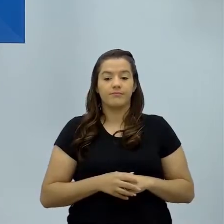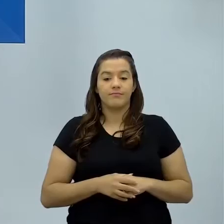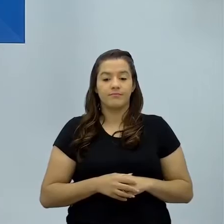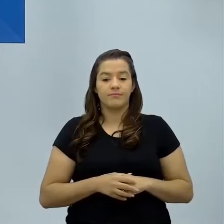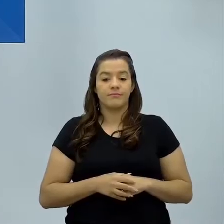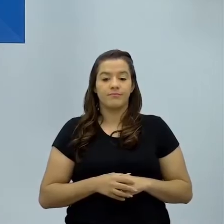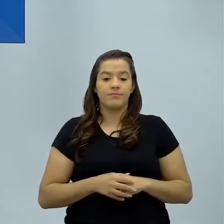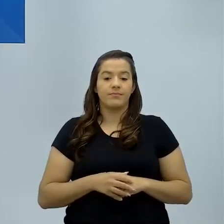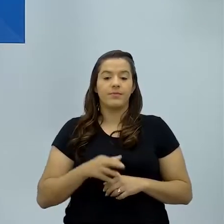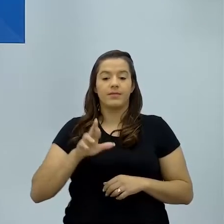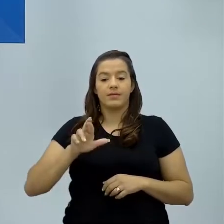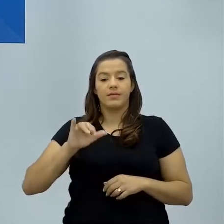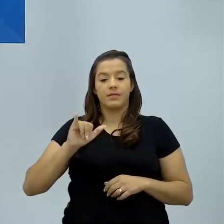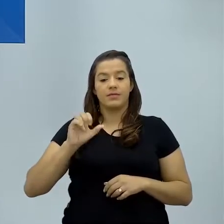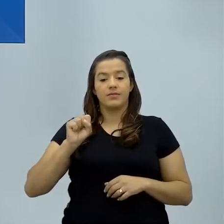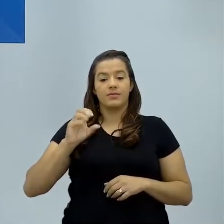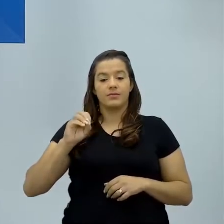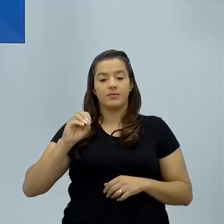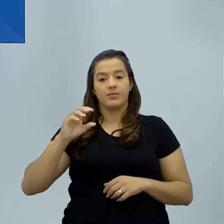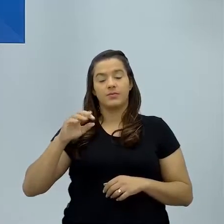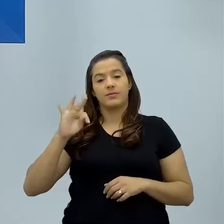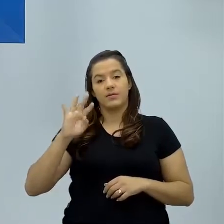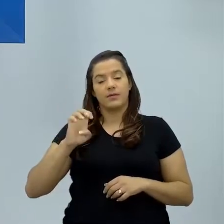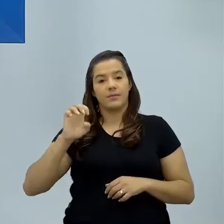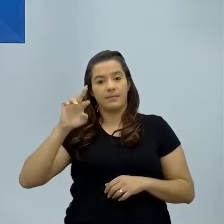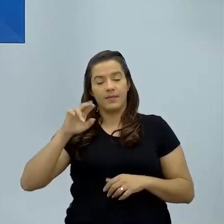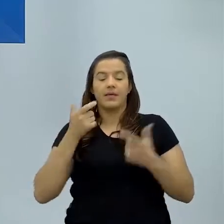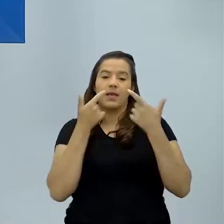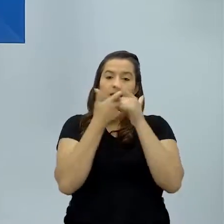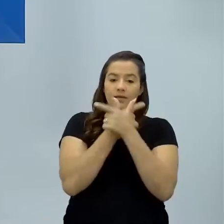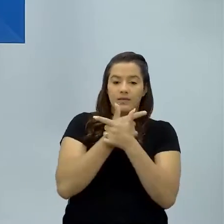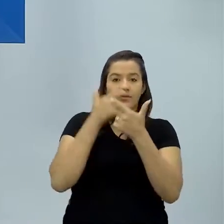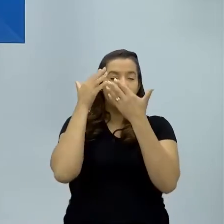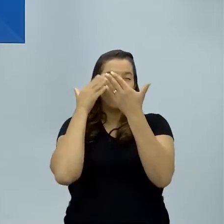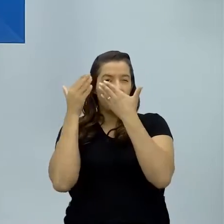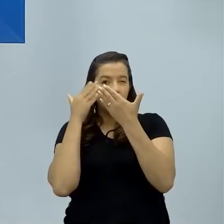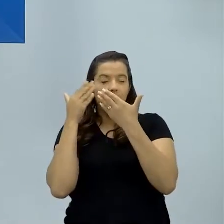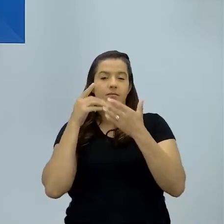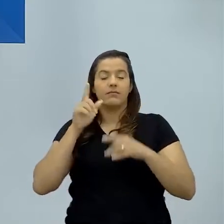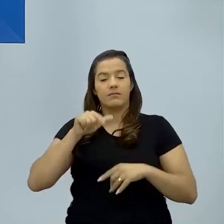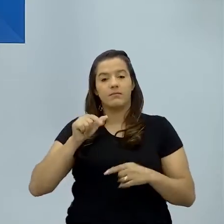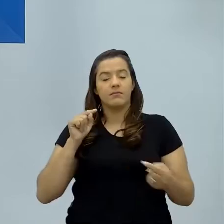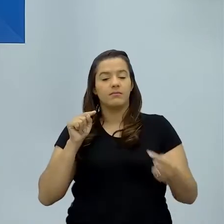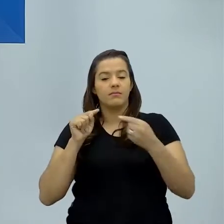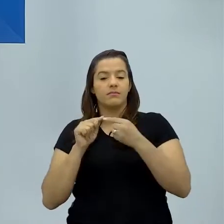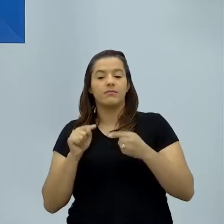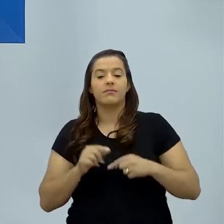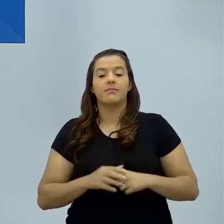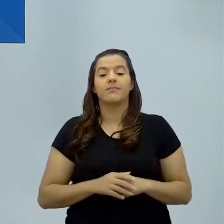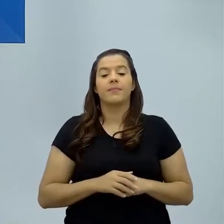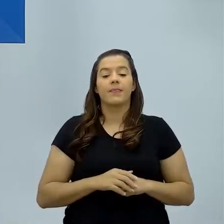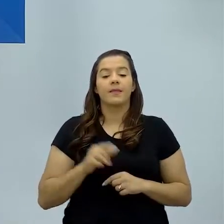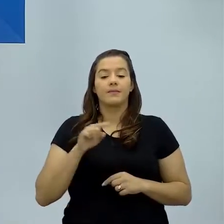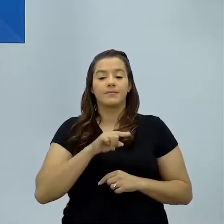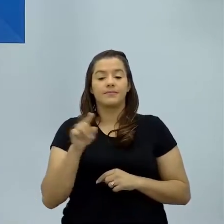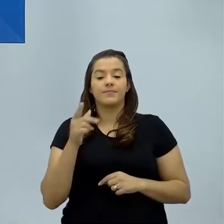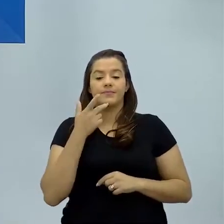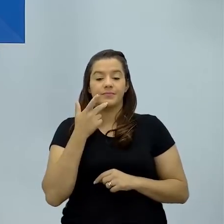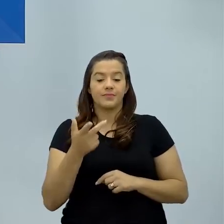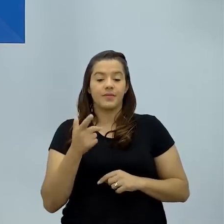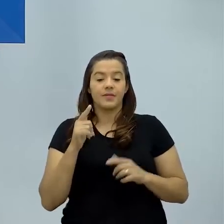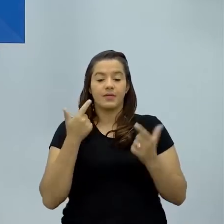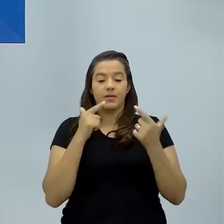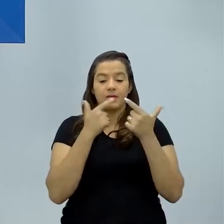de risoterapia, né? E aí a risoterapia ela é utilizada porque, por exemplo, o riso ele